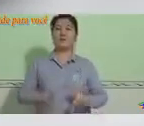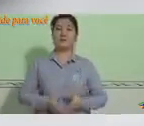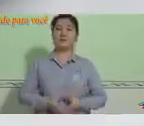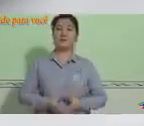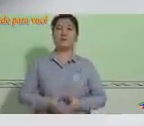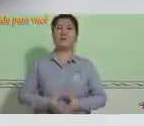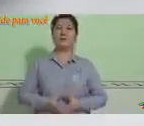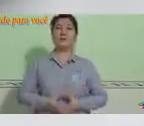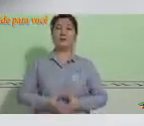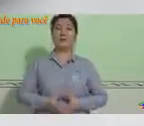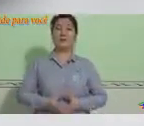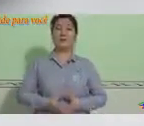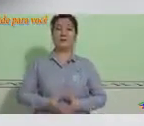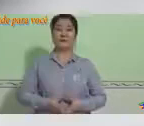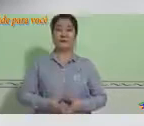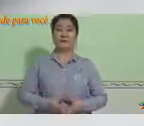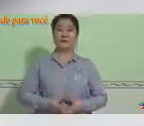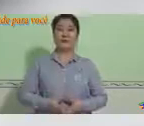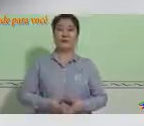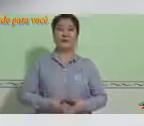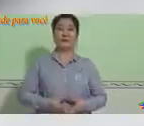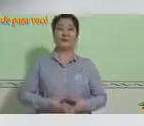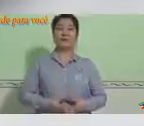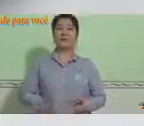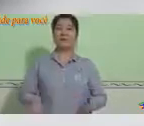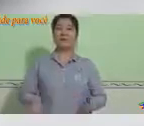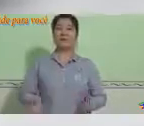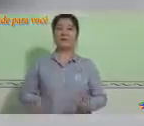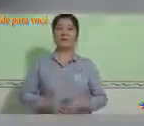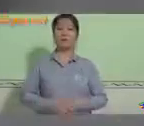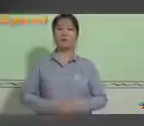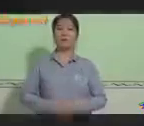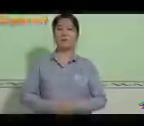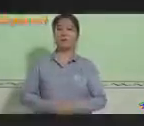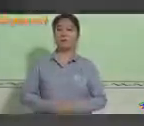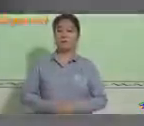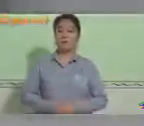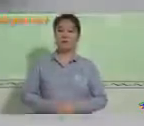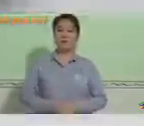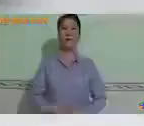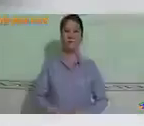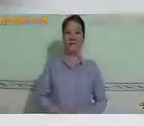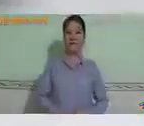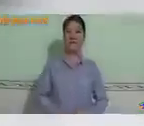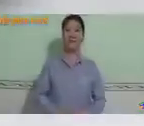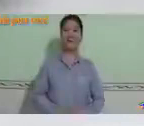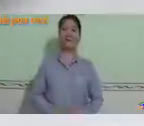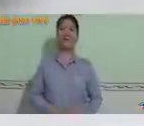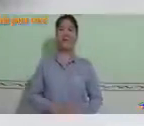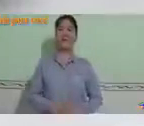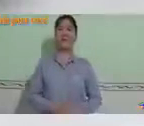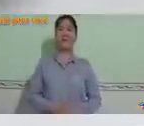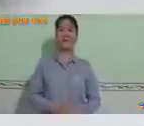Conheça mais sobre a técnica de TENSE e quais benefícios. 5. ACPUNTURA Acupuntura é um tipo